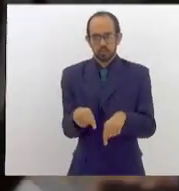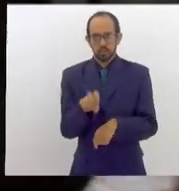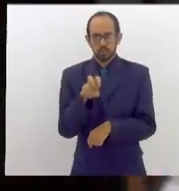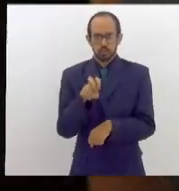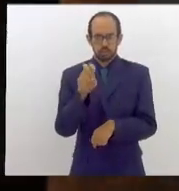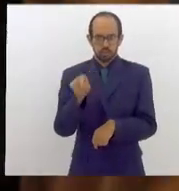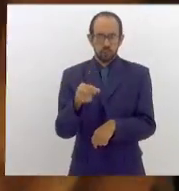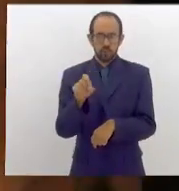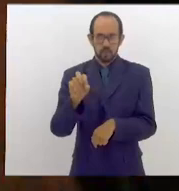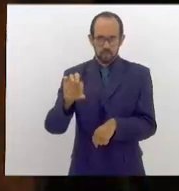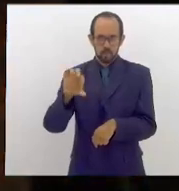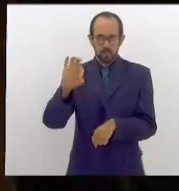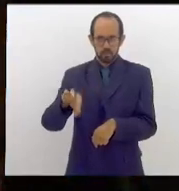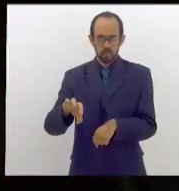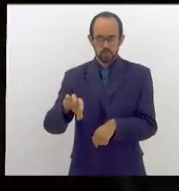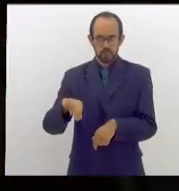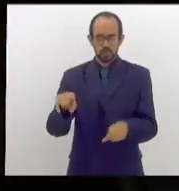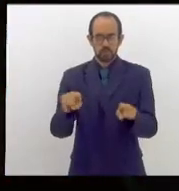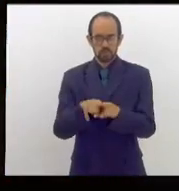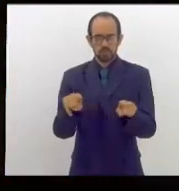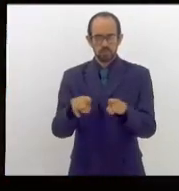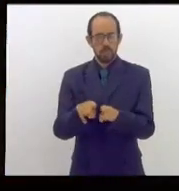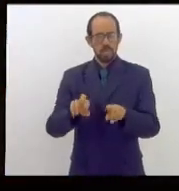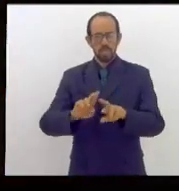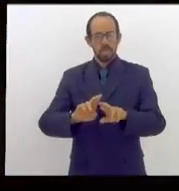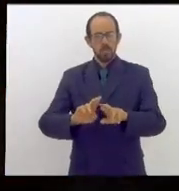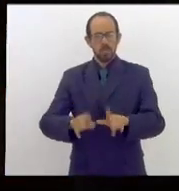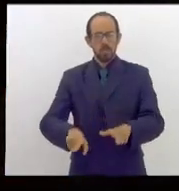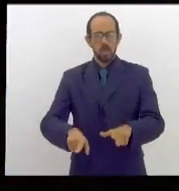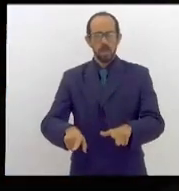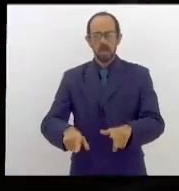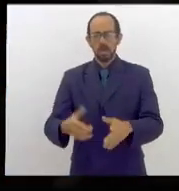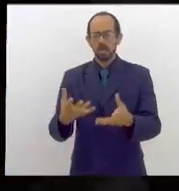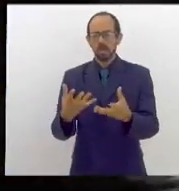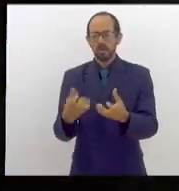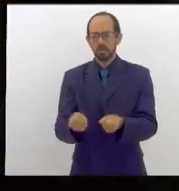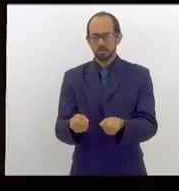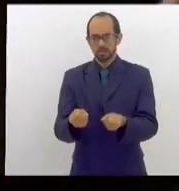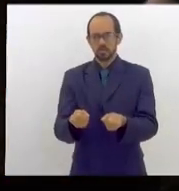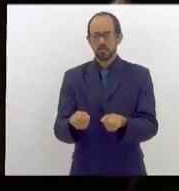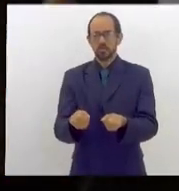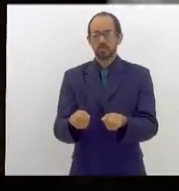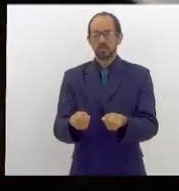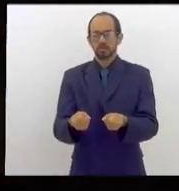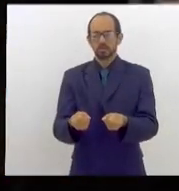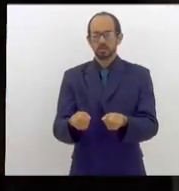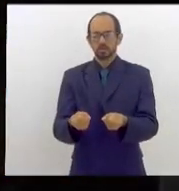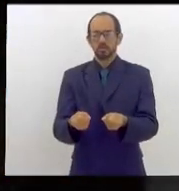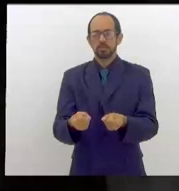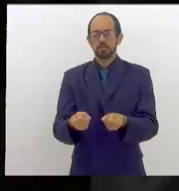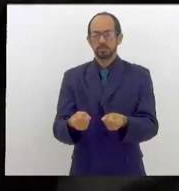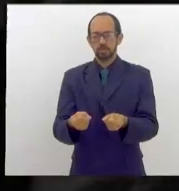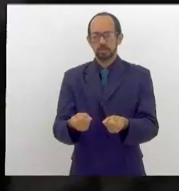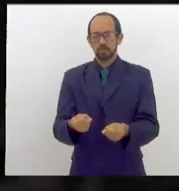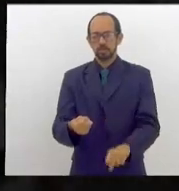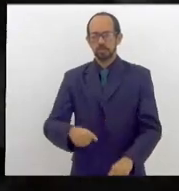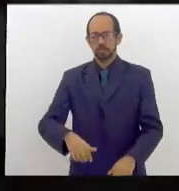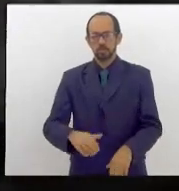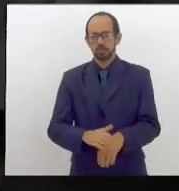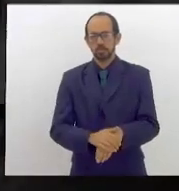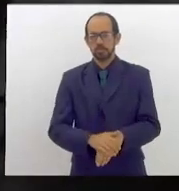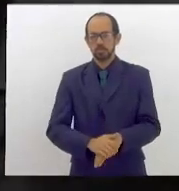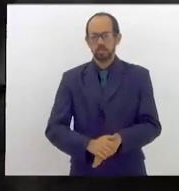5.9 e também não é razoável que a gente faça um projeto ainda que seja